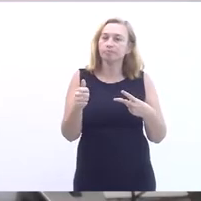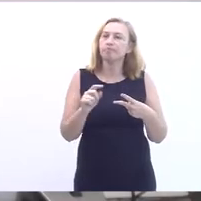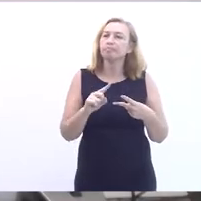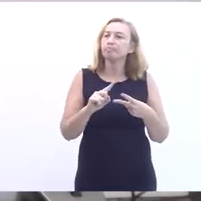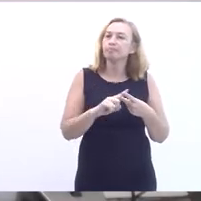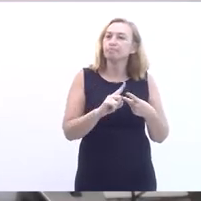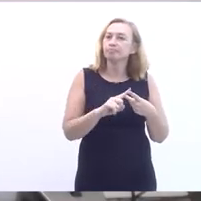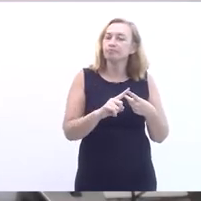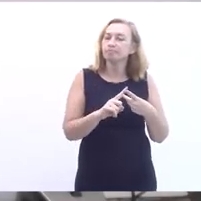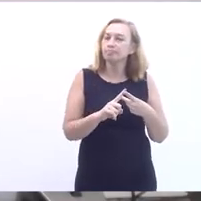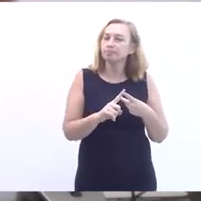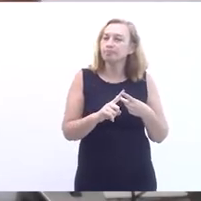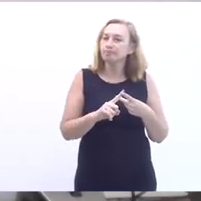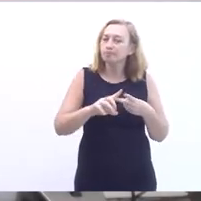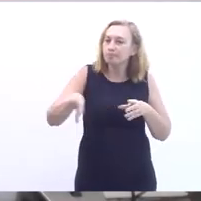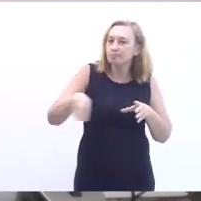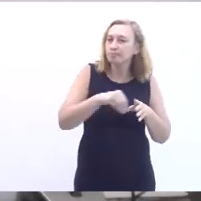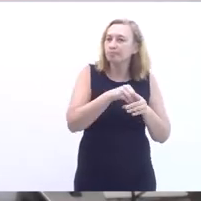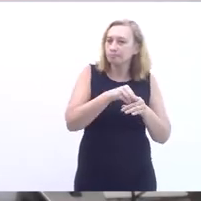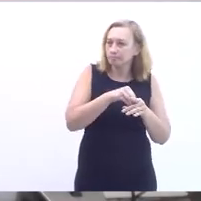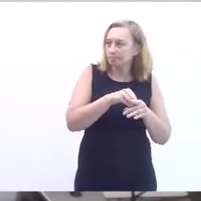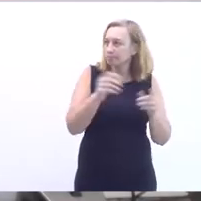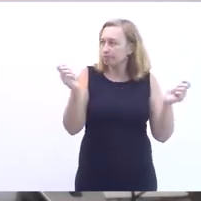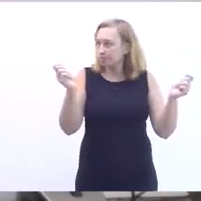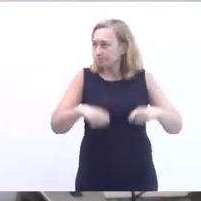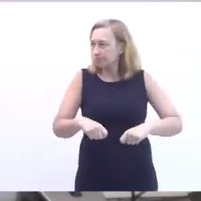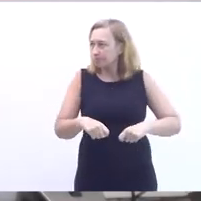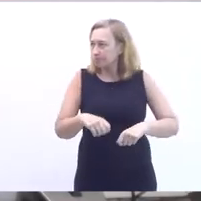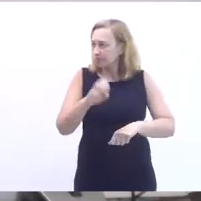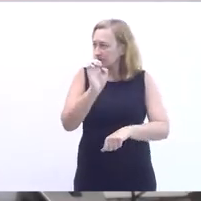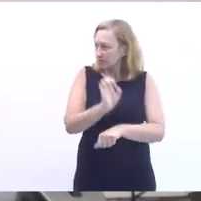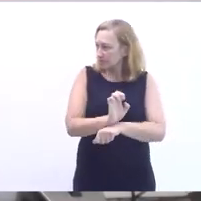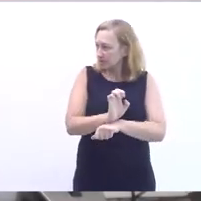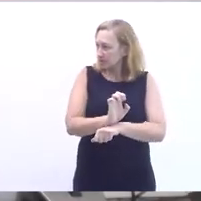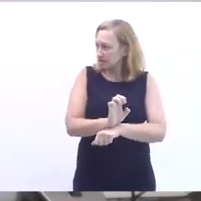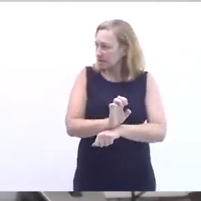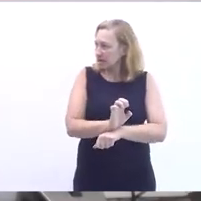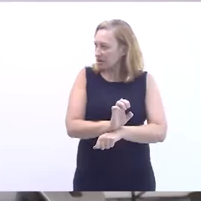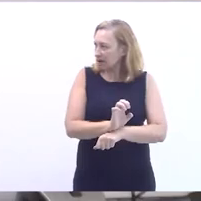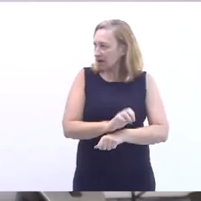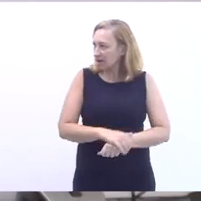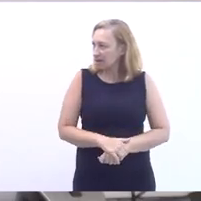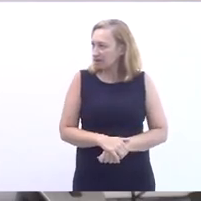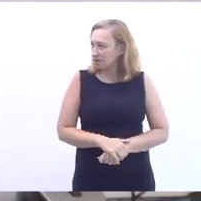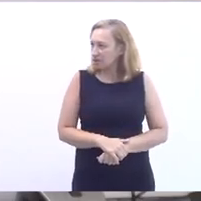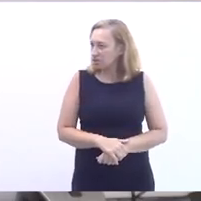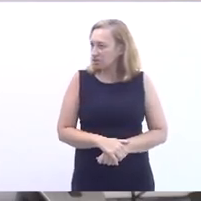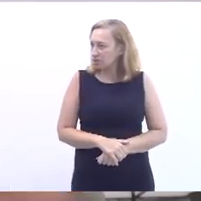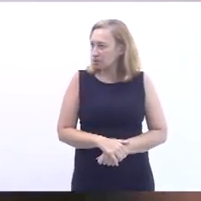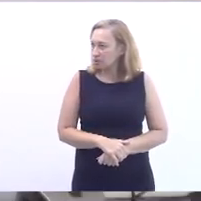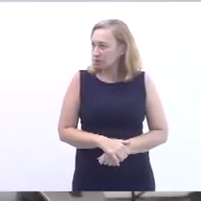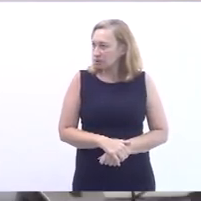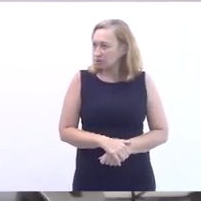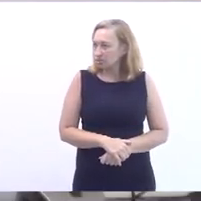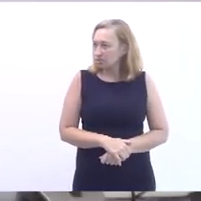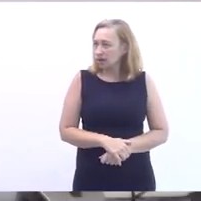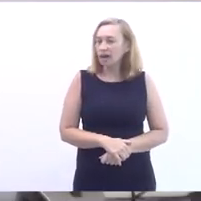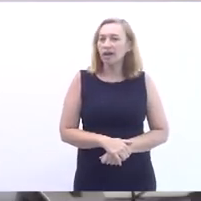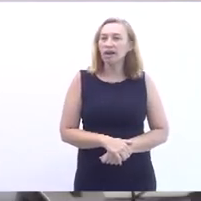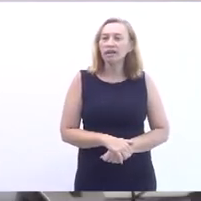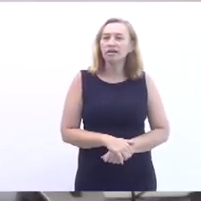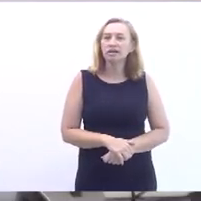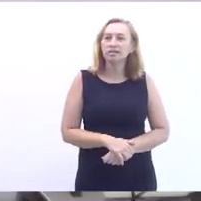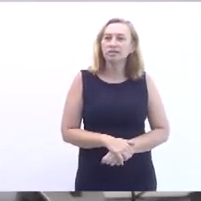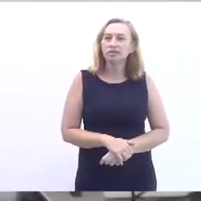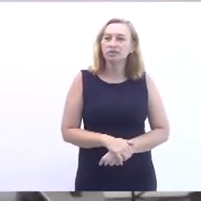a Steam série ainda na competência Estadual né que é o hábito daqui do que é possível fazer dentro dessa casa Legislativa